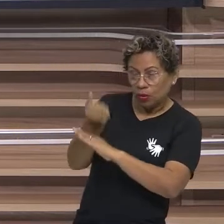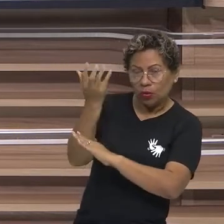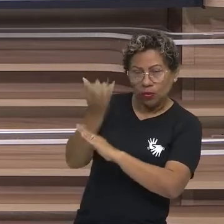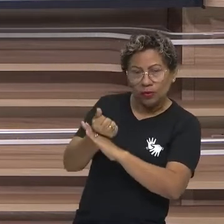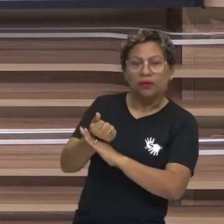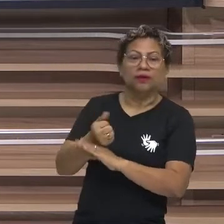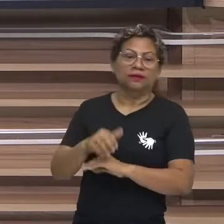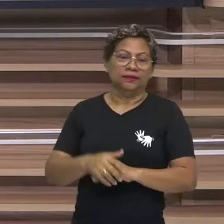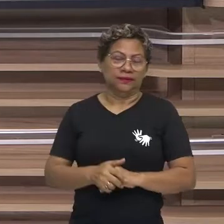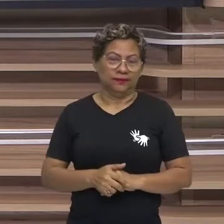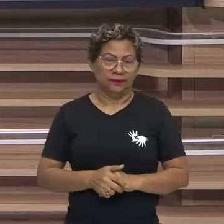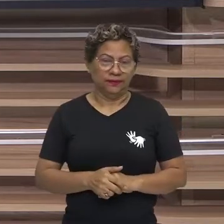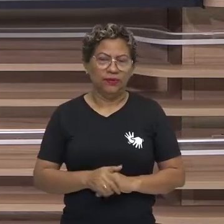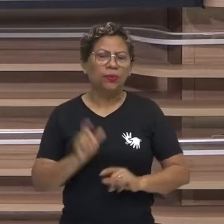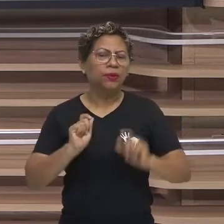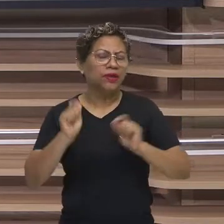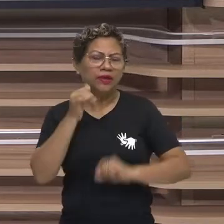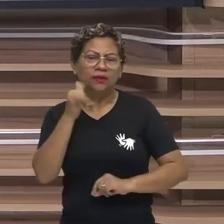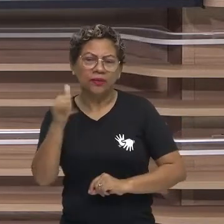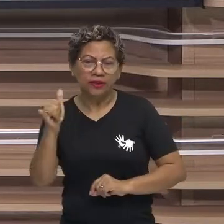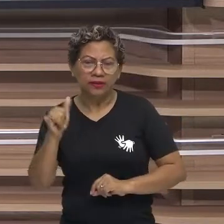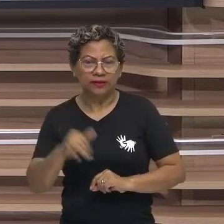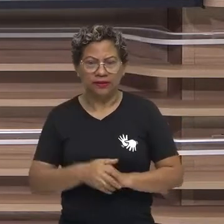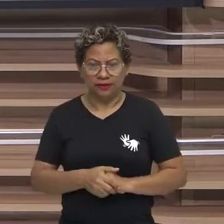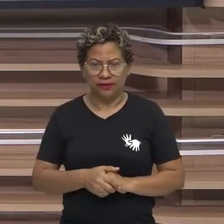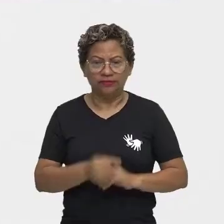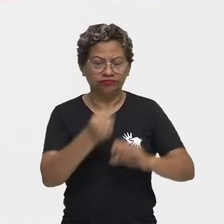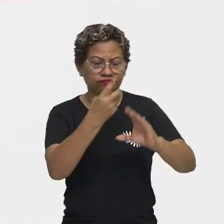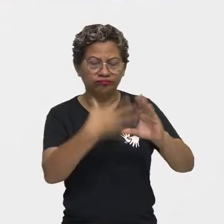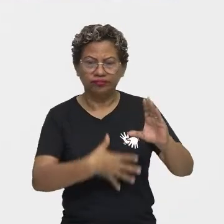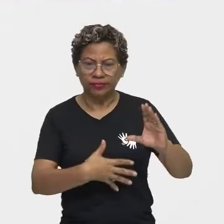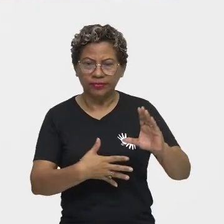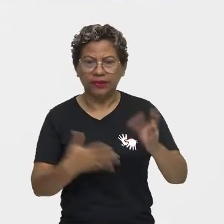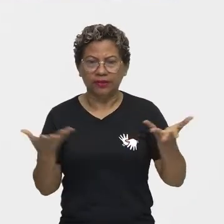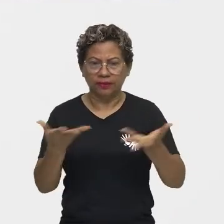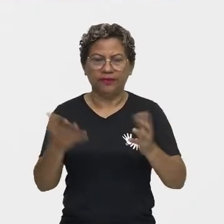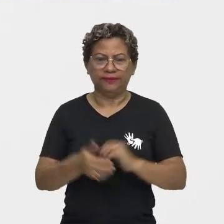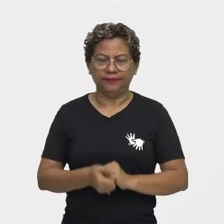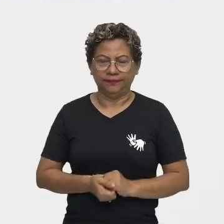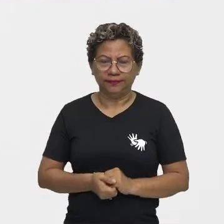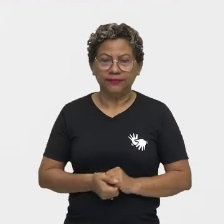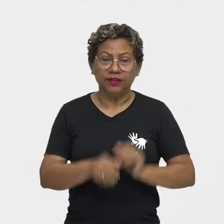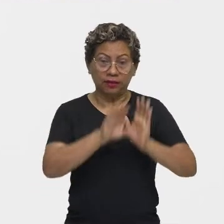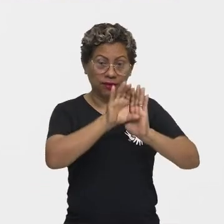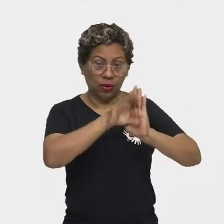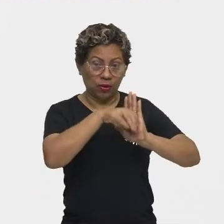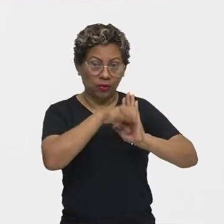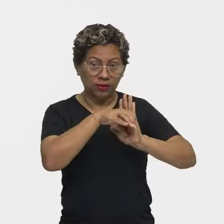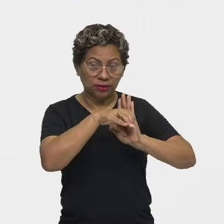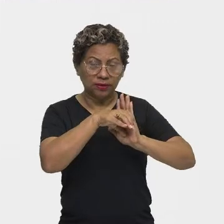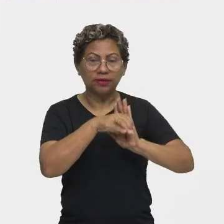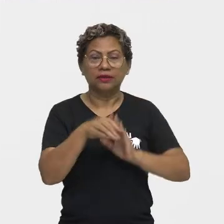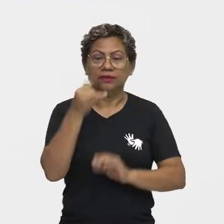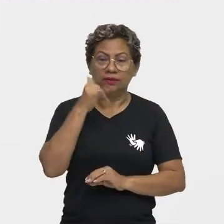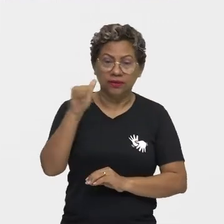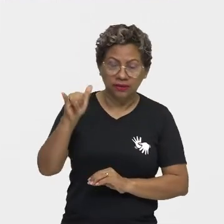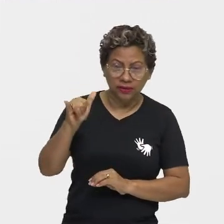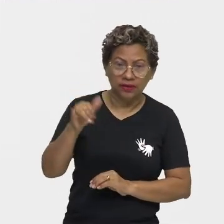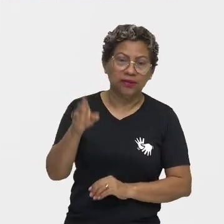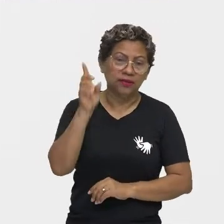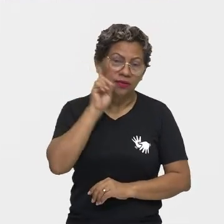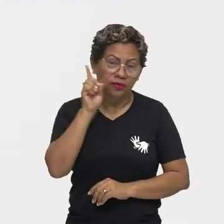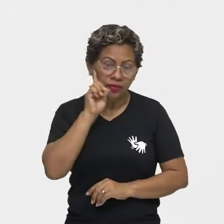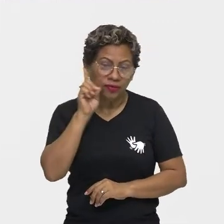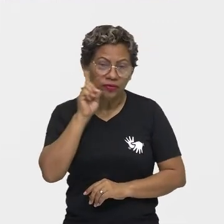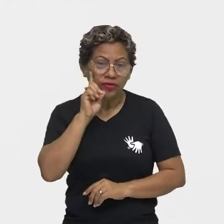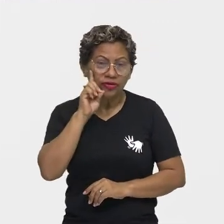agora definir o que é a energia. Vamos ver o nosso conceito de energia então. Essa palavra energia, ela é muito usada em nosso